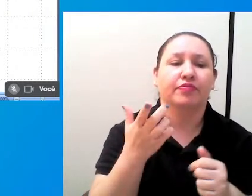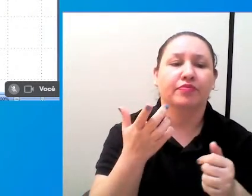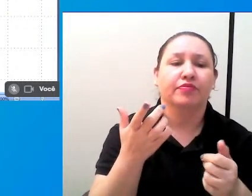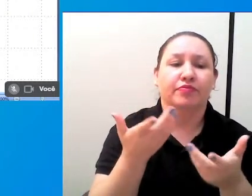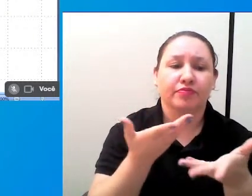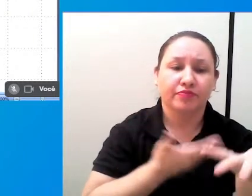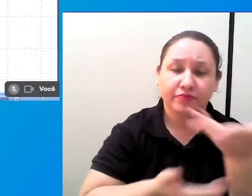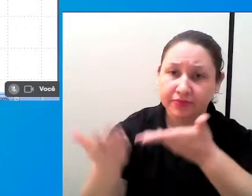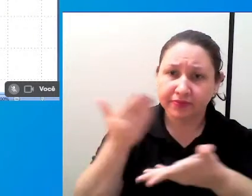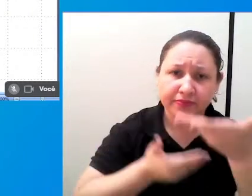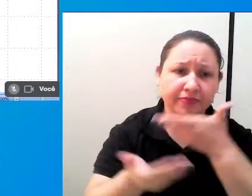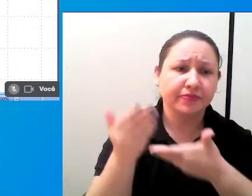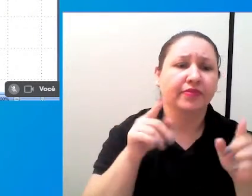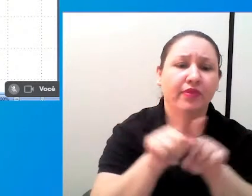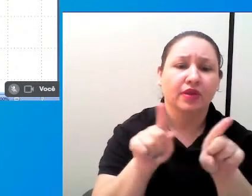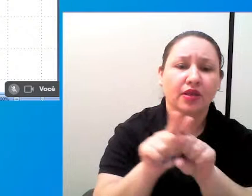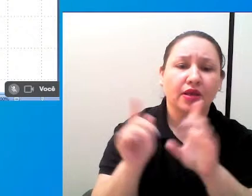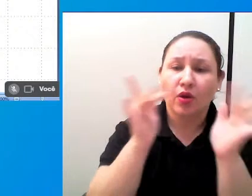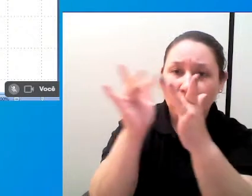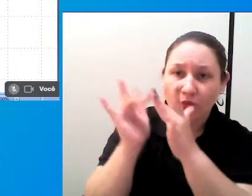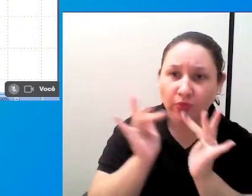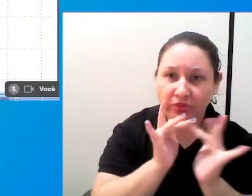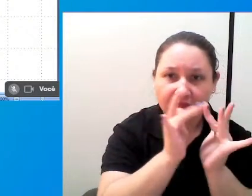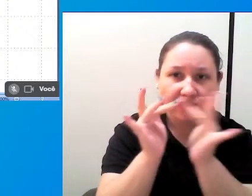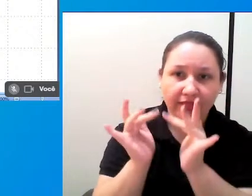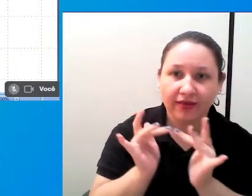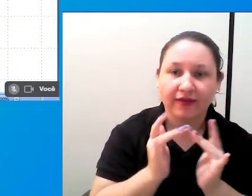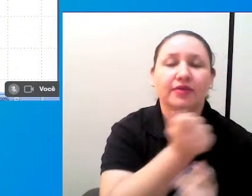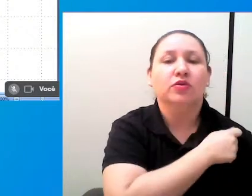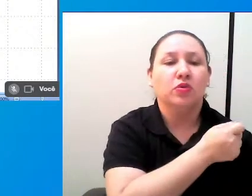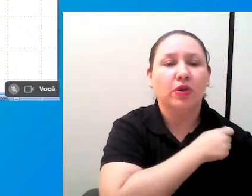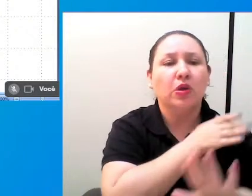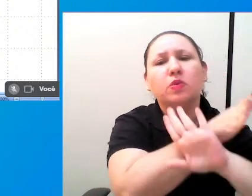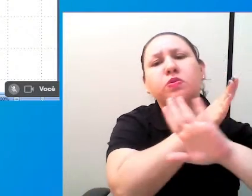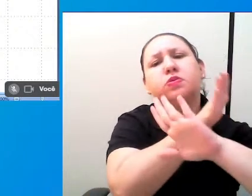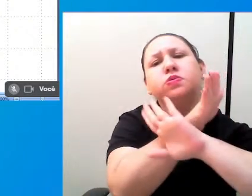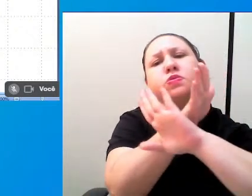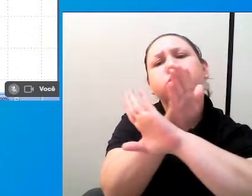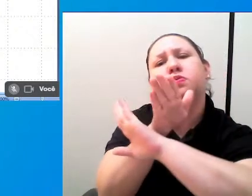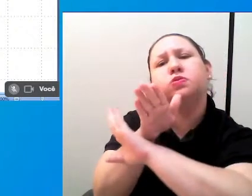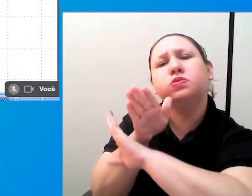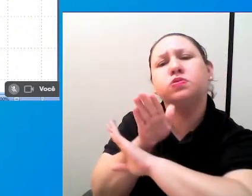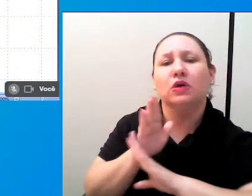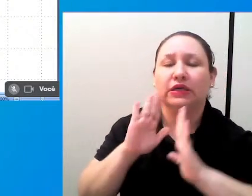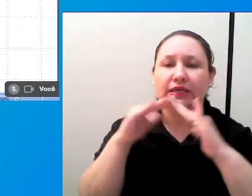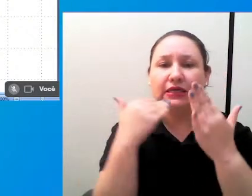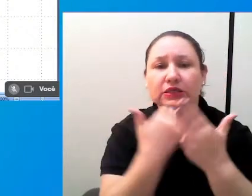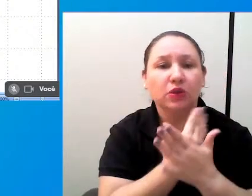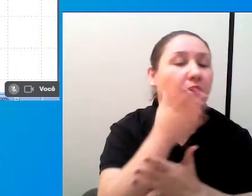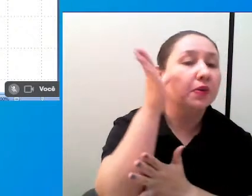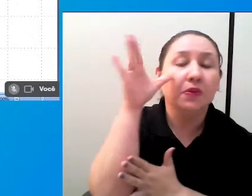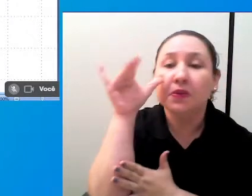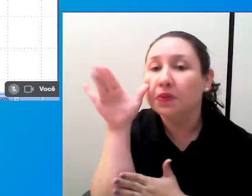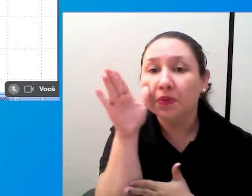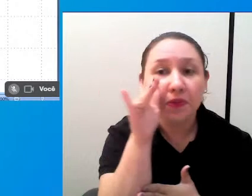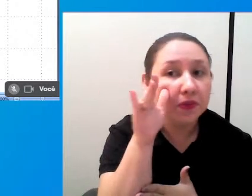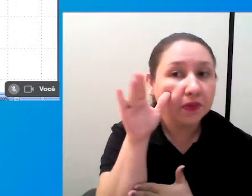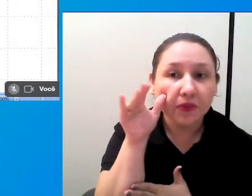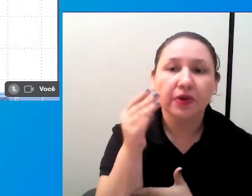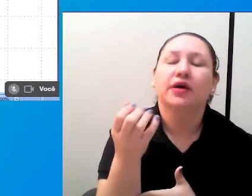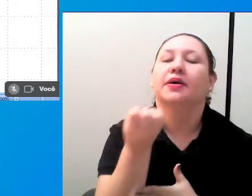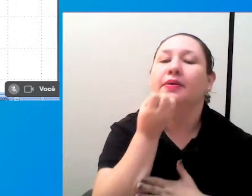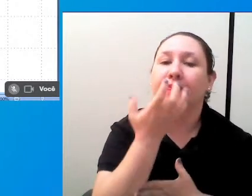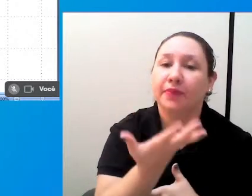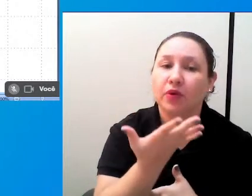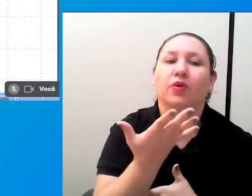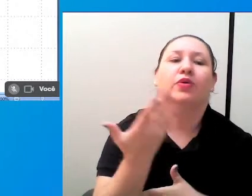pesquisa e extensão, contato dos alunos com as escolas, o aluno da licenciatura com as escolas desde o primeiro período, algo que é importantíssimo,